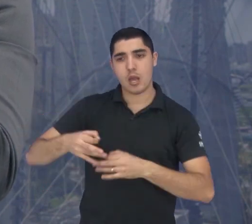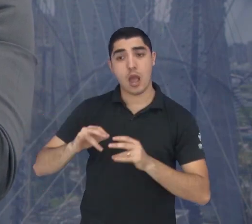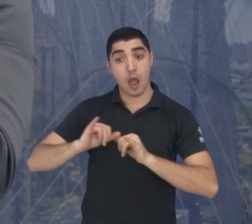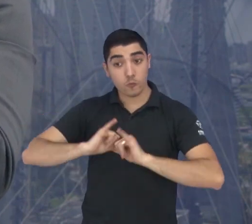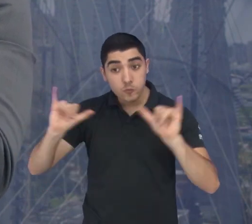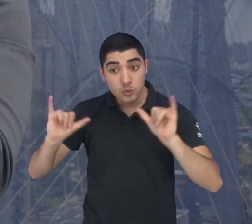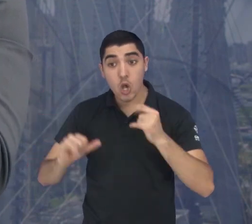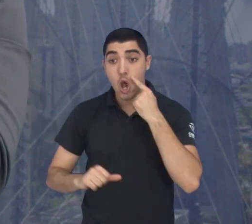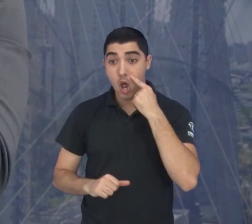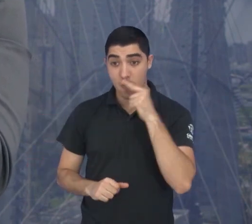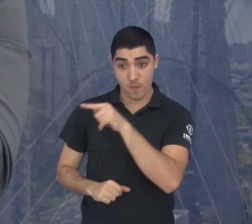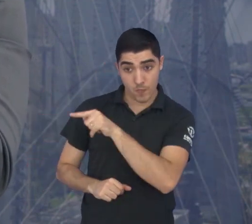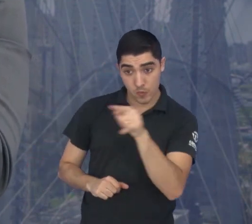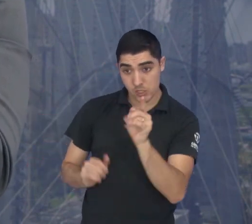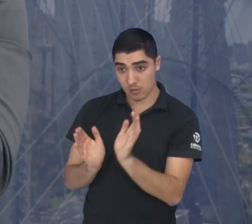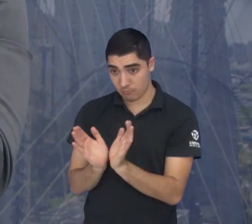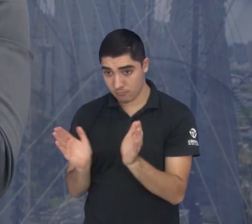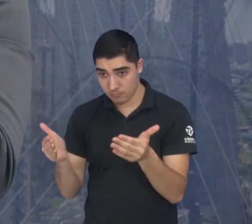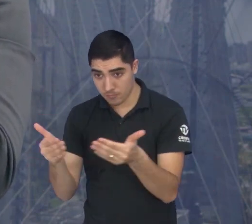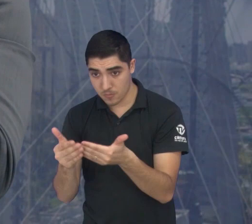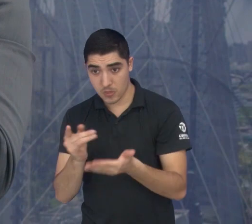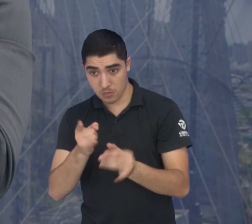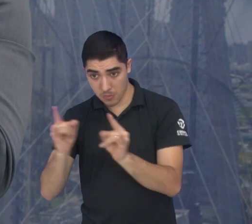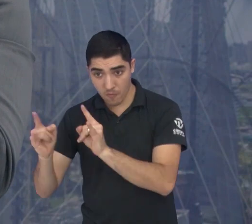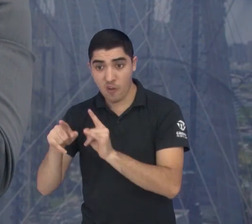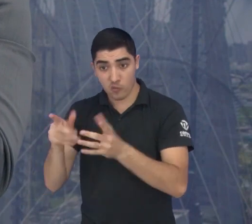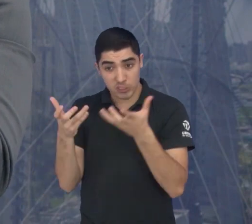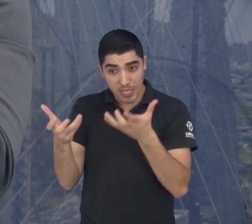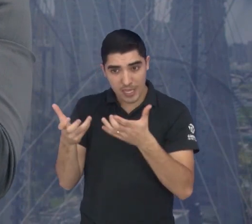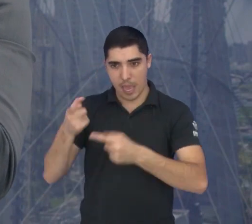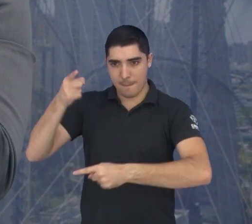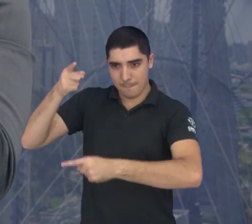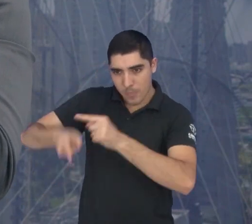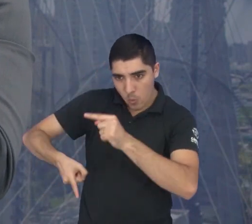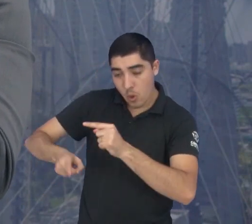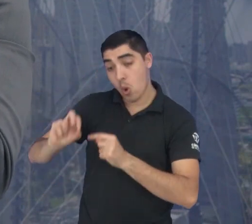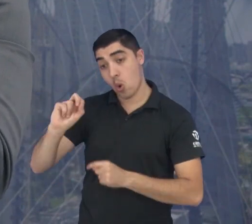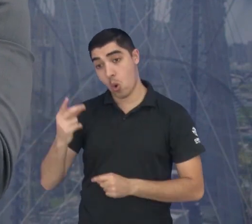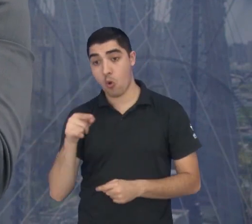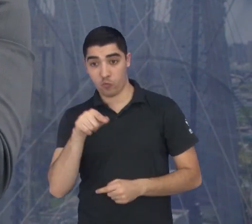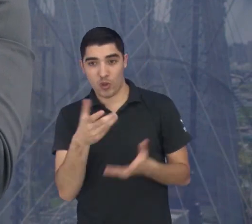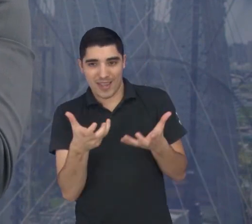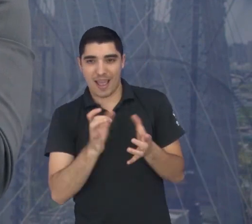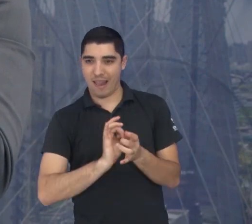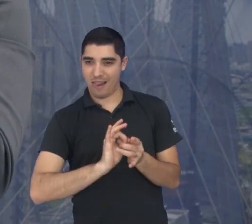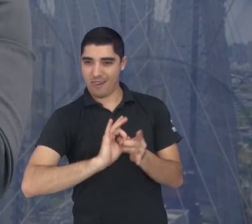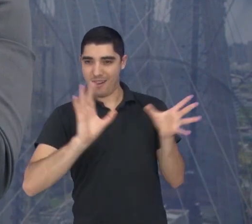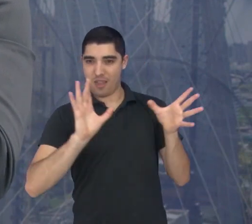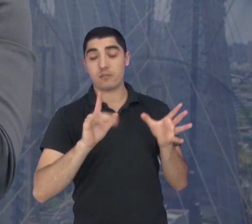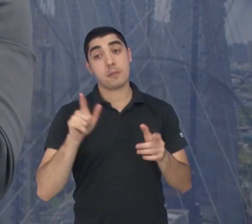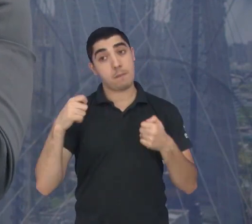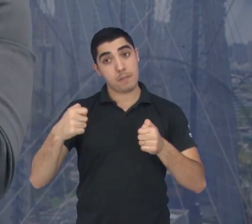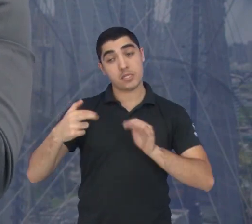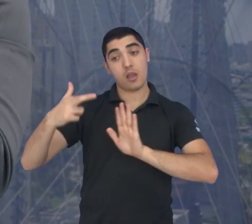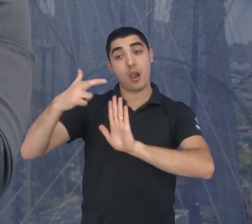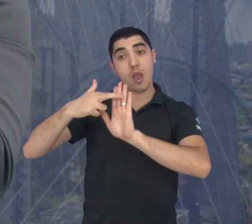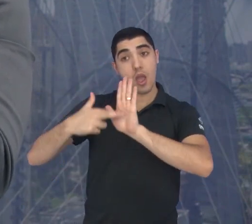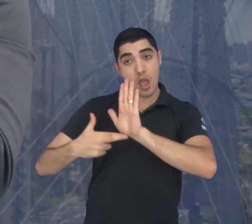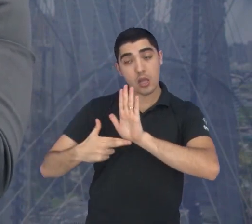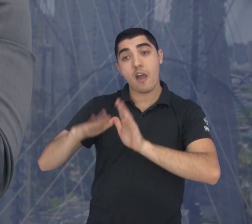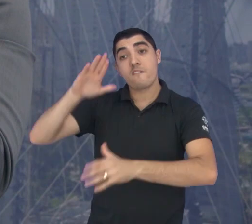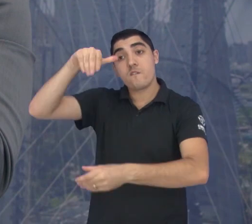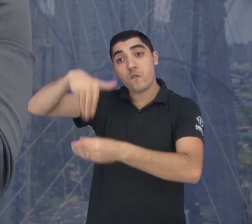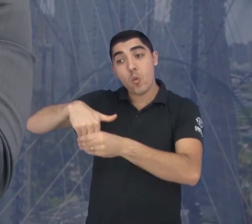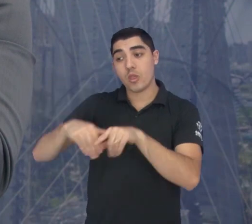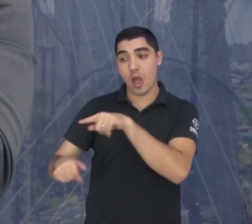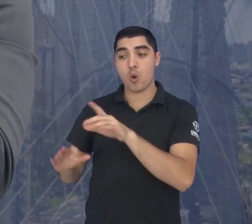quer proibir ou se você quer permitir, pega essa questão, leva para a Assembleia votar e decidir se eles querem ou não